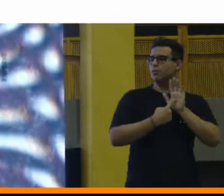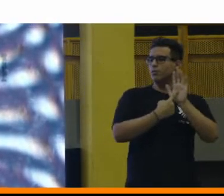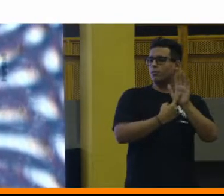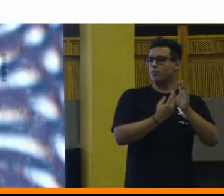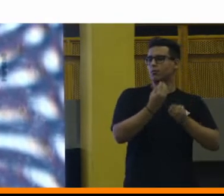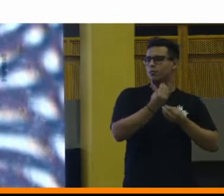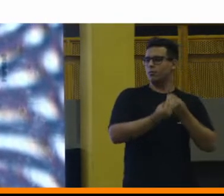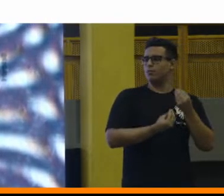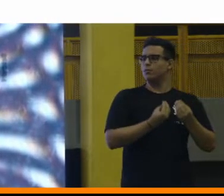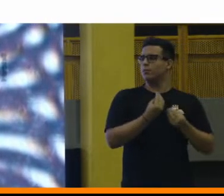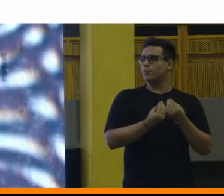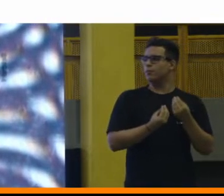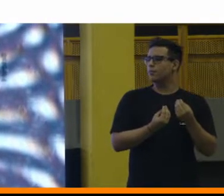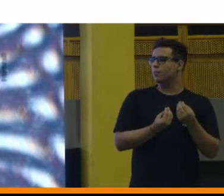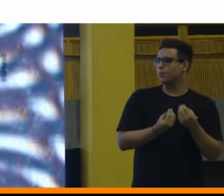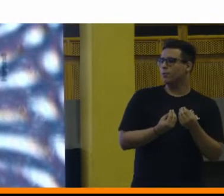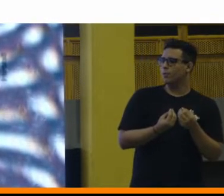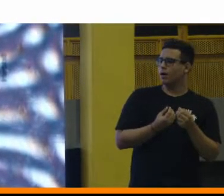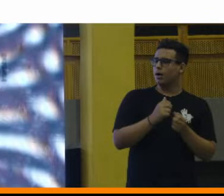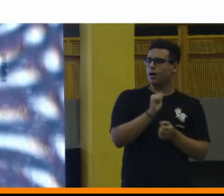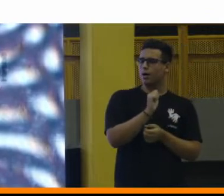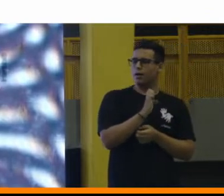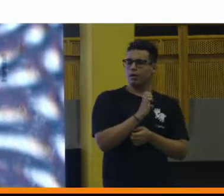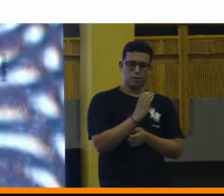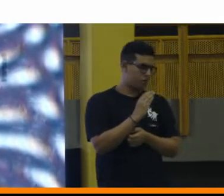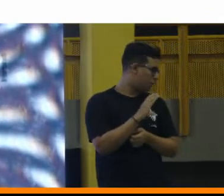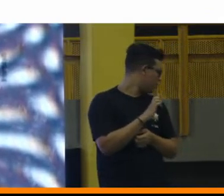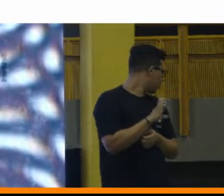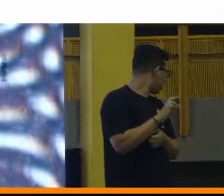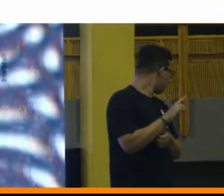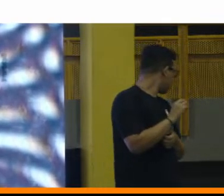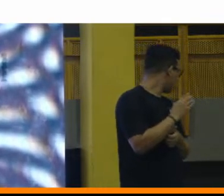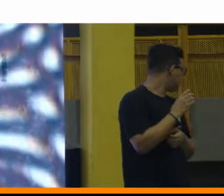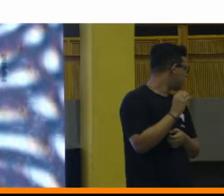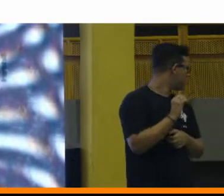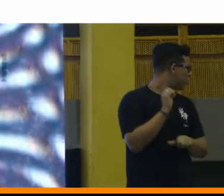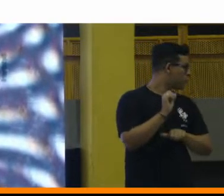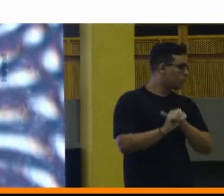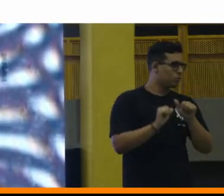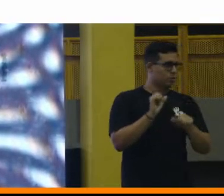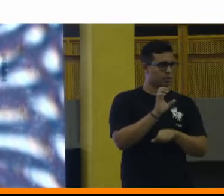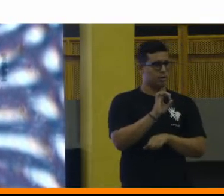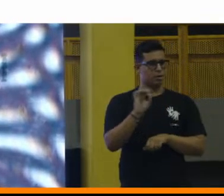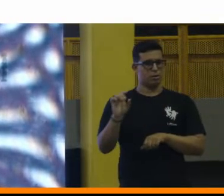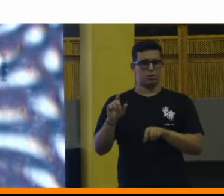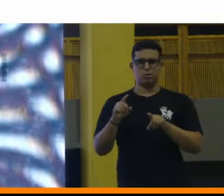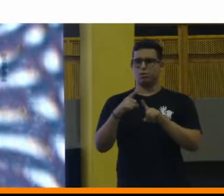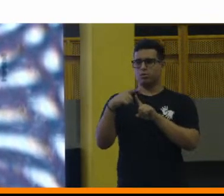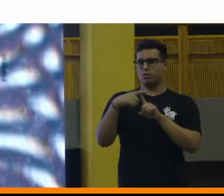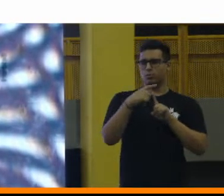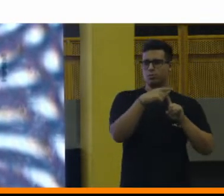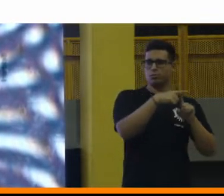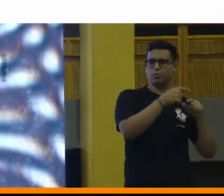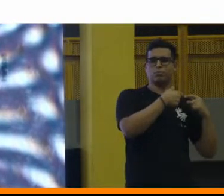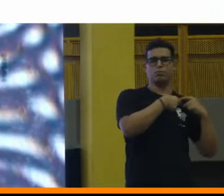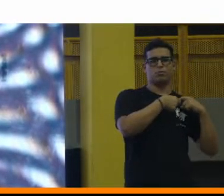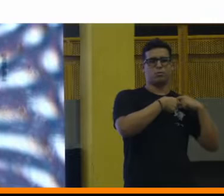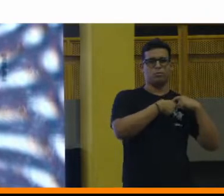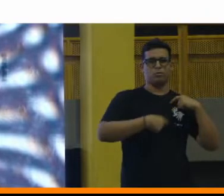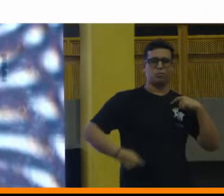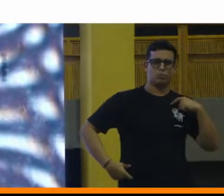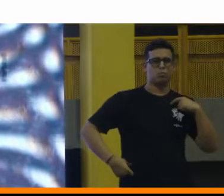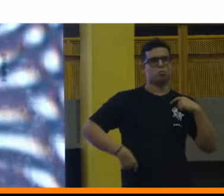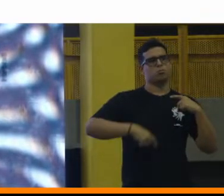se comportou a aceleração para cada tipo de cinto. O cinto 1, o 2,